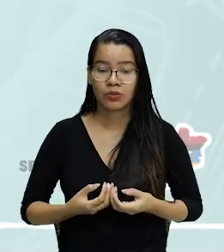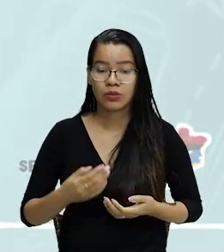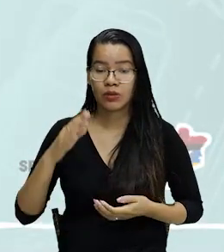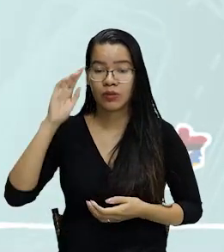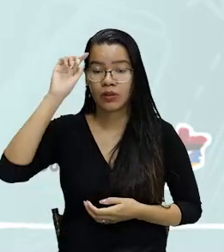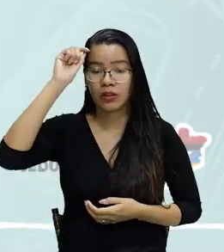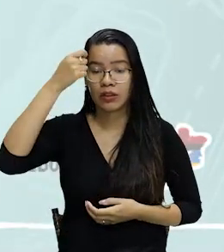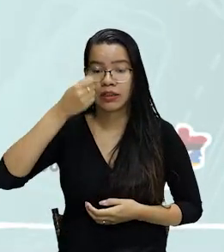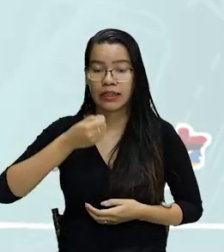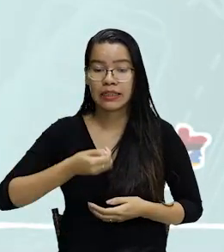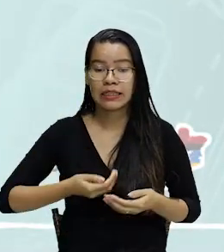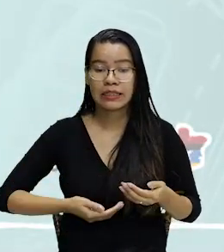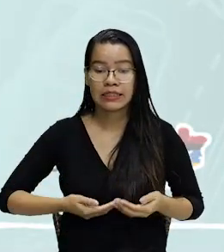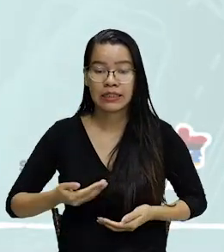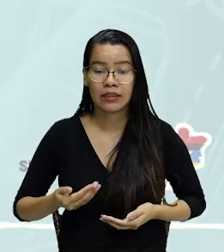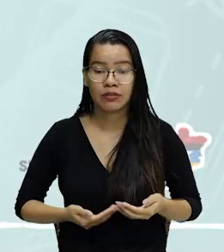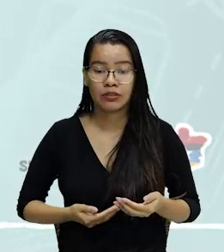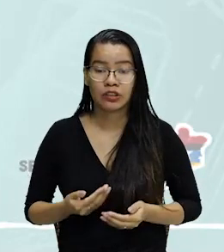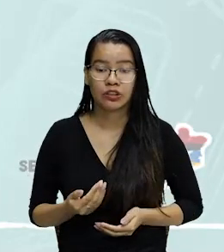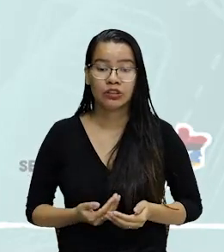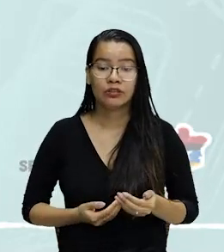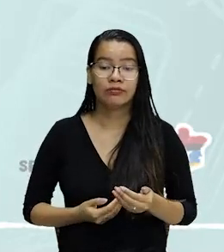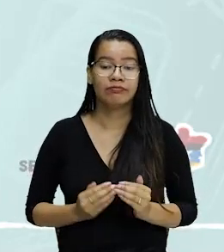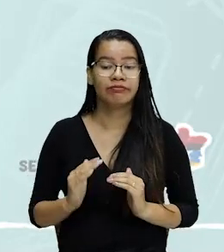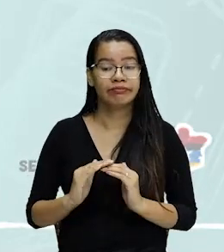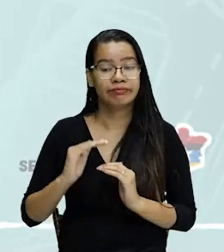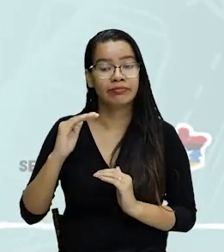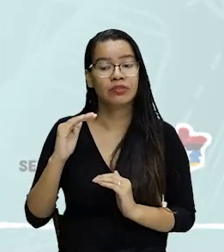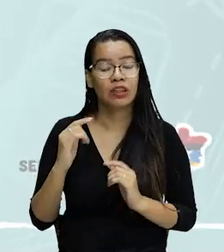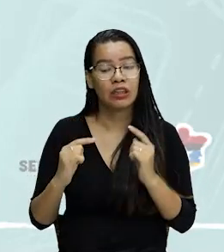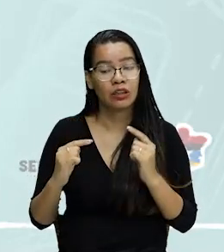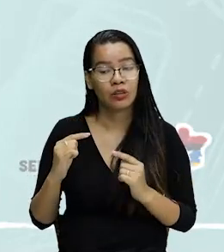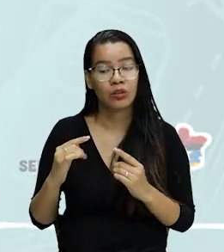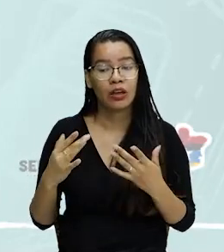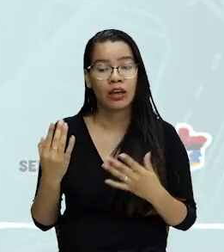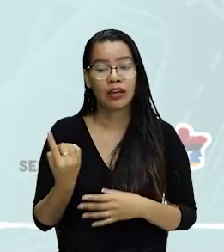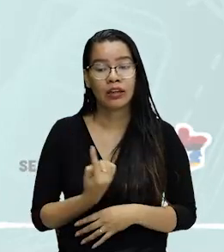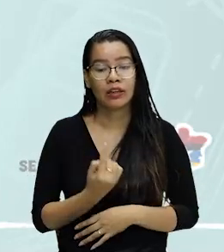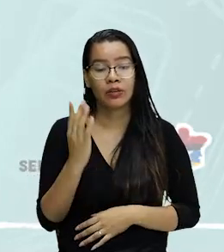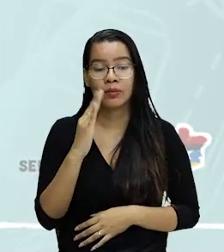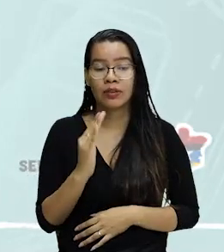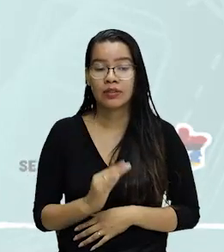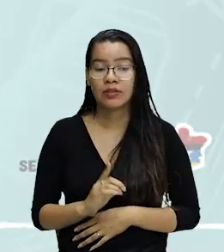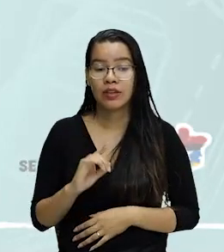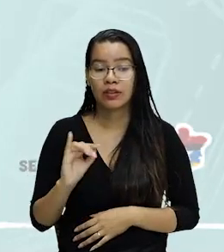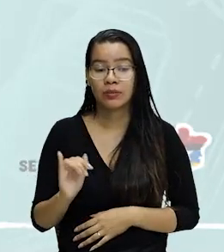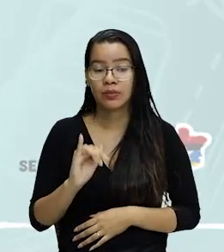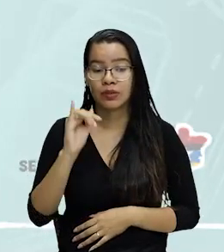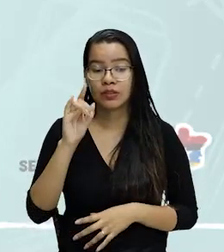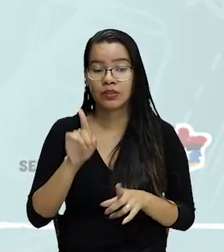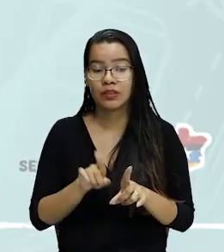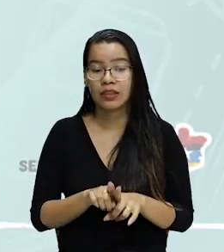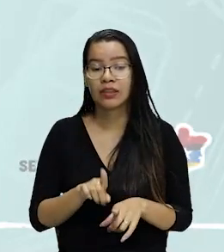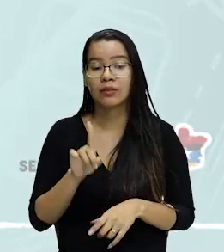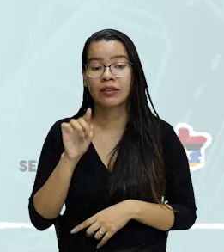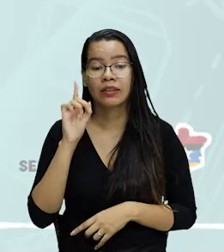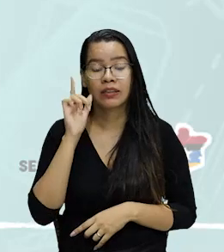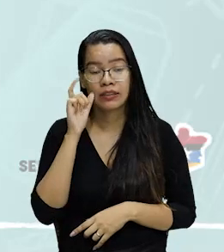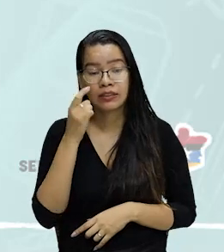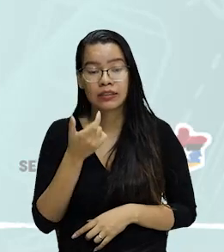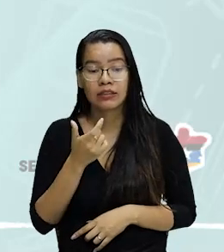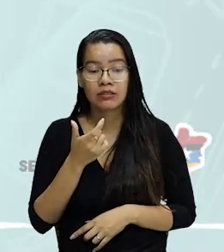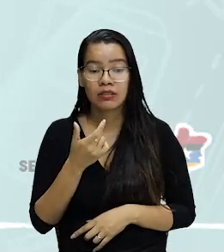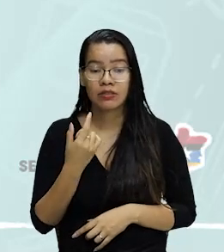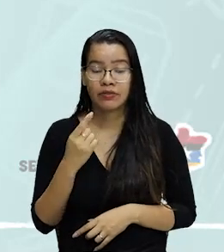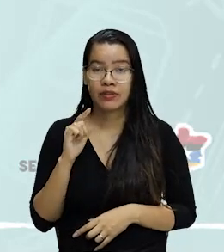escravista predominaram no Brasil. Bom, nós temos aqui, é importante, é muito interessante, é de bom tom que você